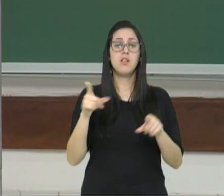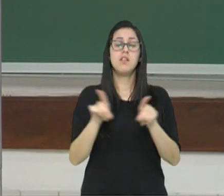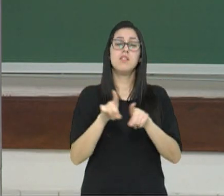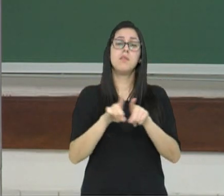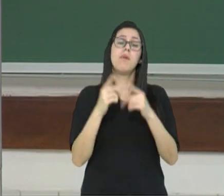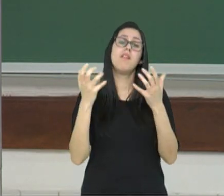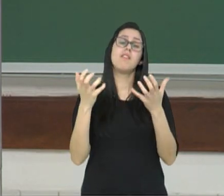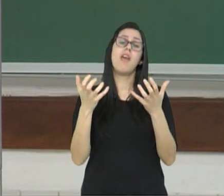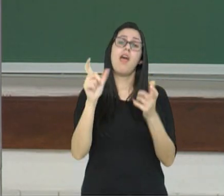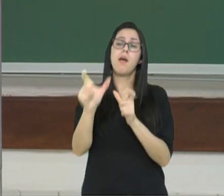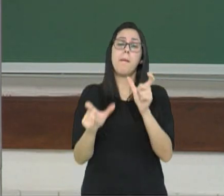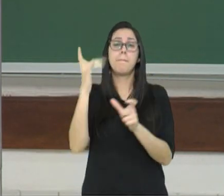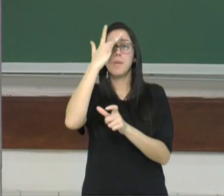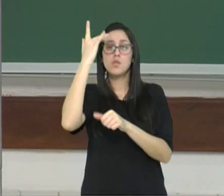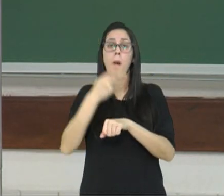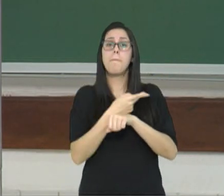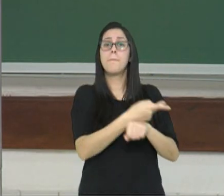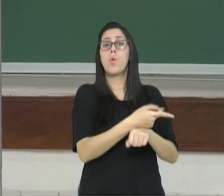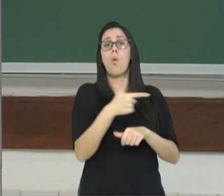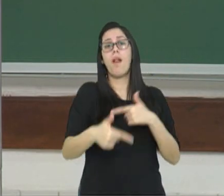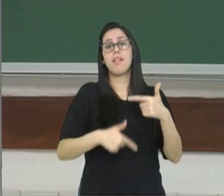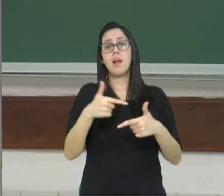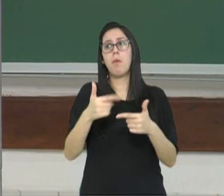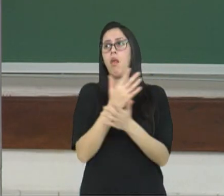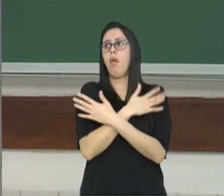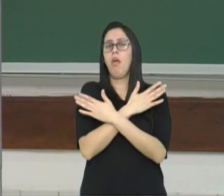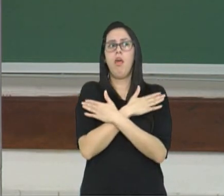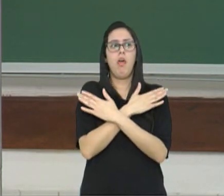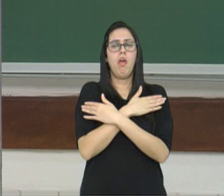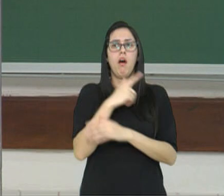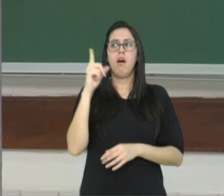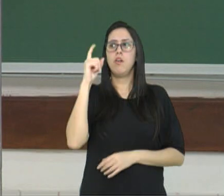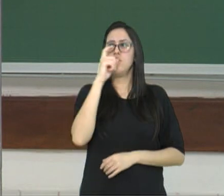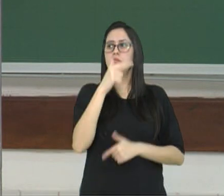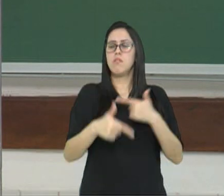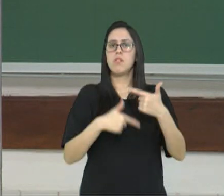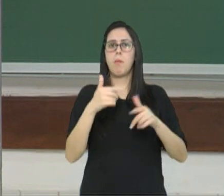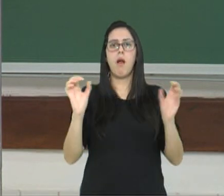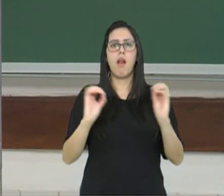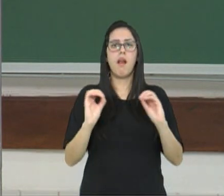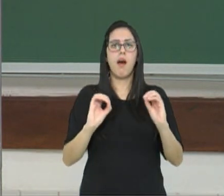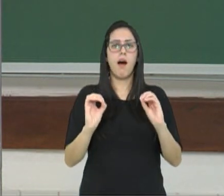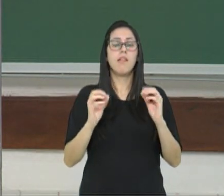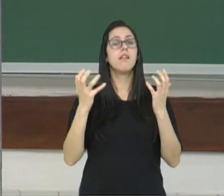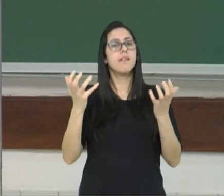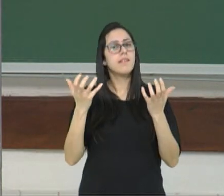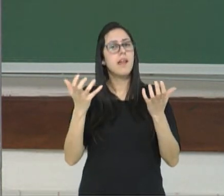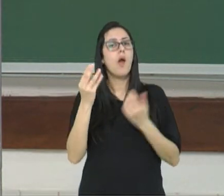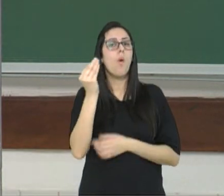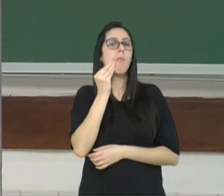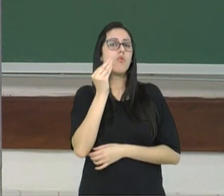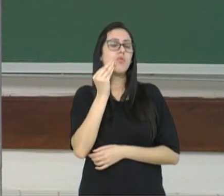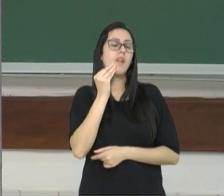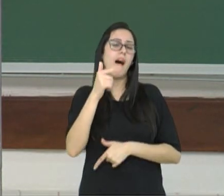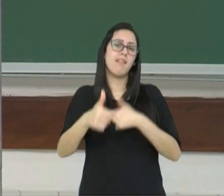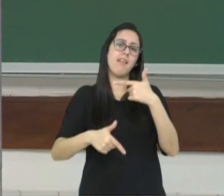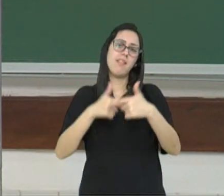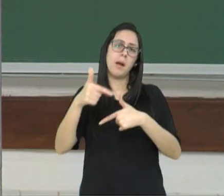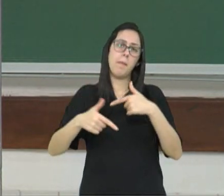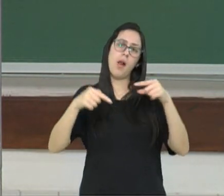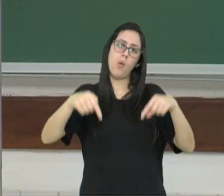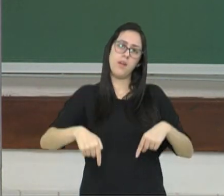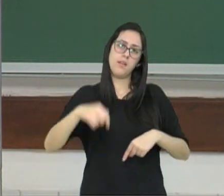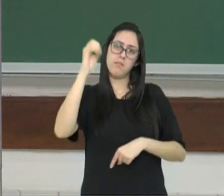trabalho. Eles estavam provavelmente sem emprego lá e tiveram a oportunidade de conseguir um emprego